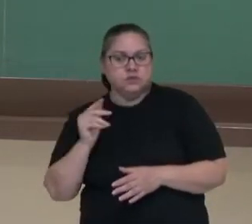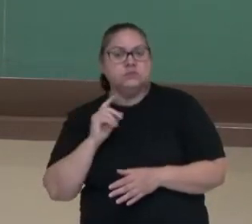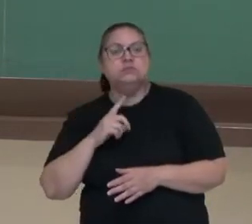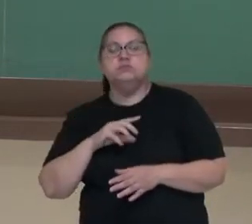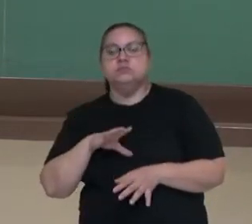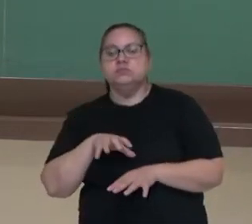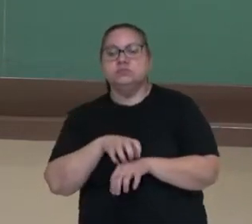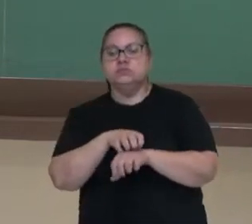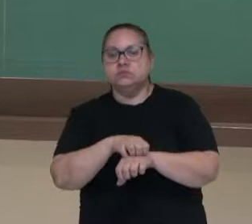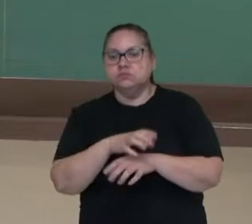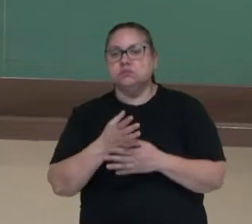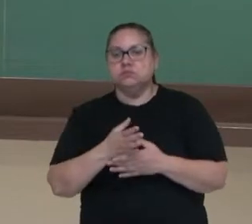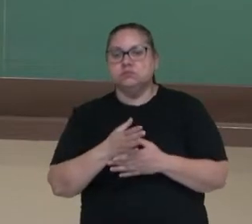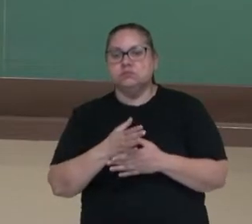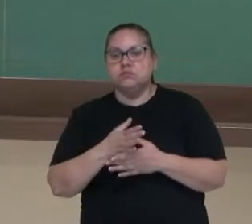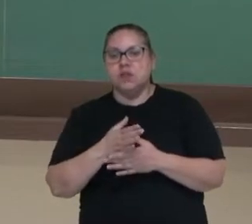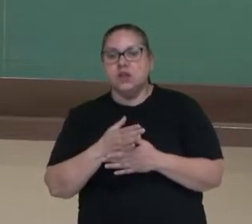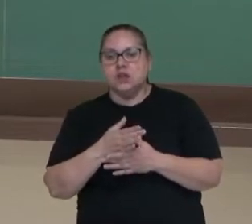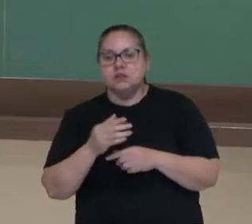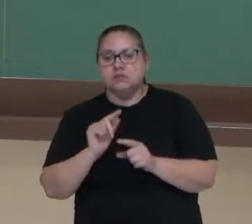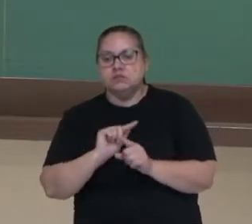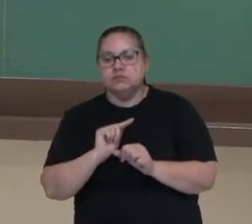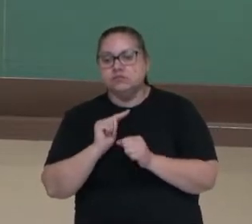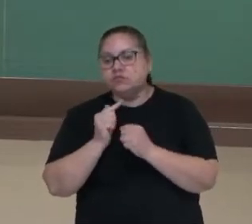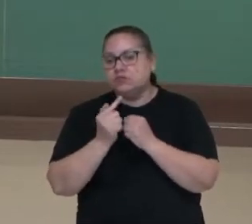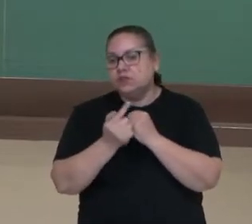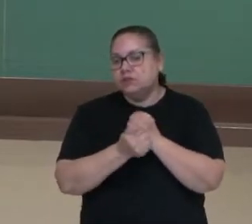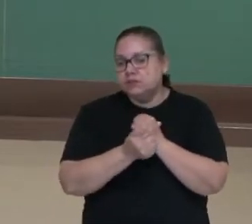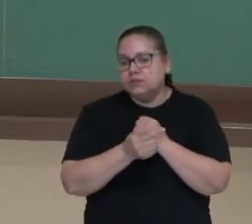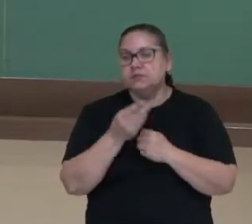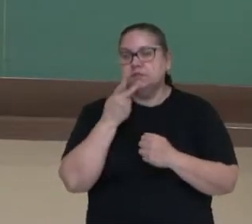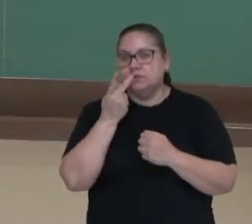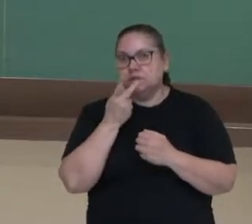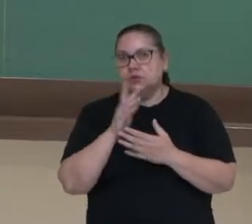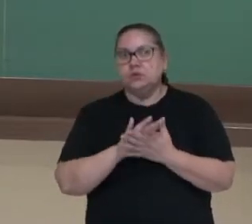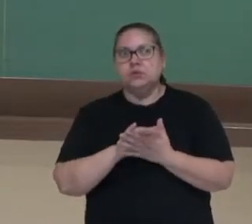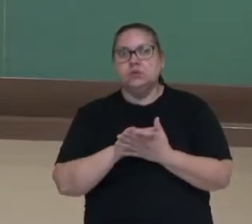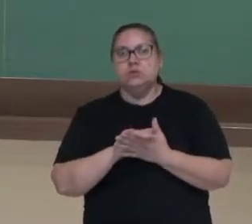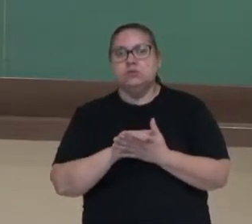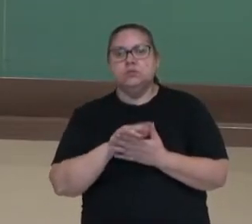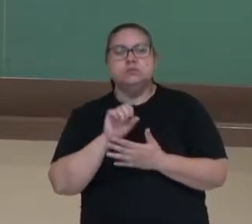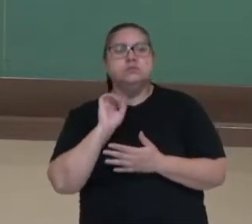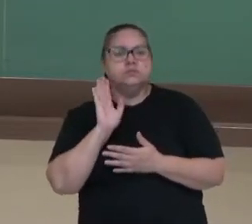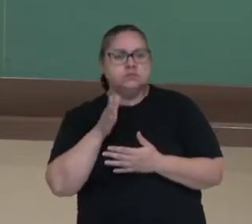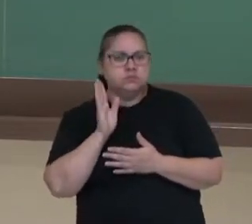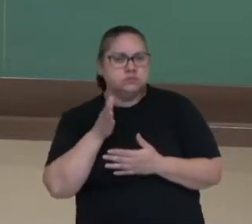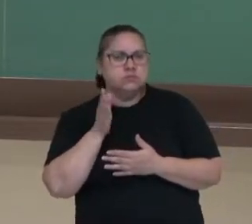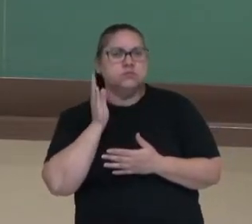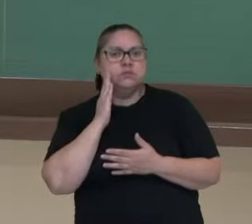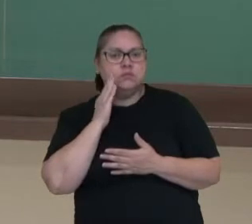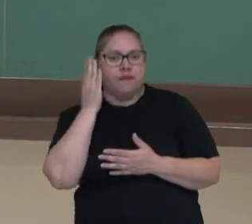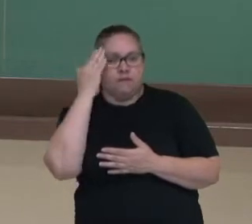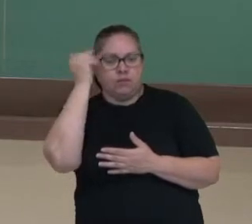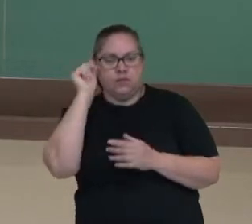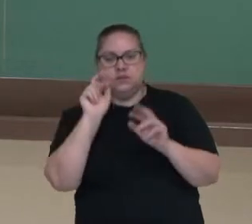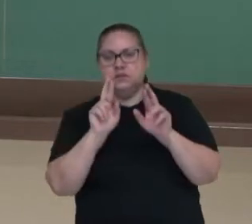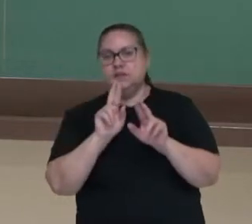interessante, territorialmente falando, geograficamente falando. Aliás, só por aí já derruba também a famosa